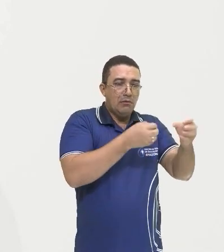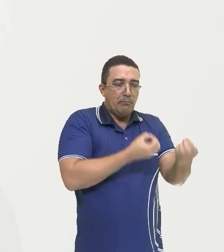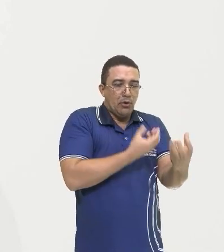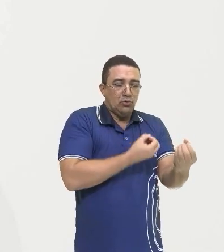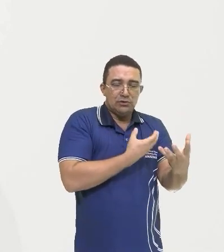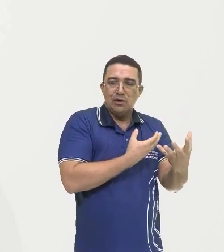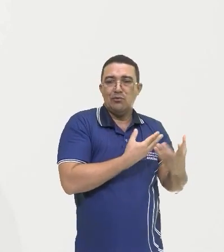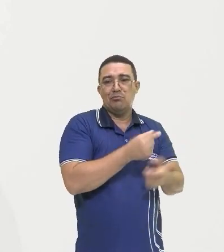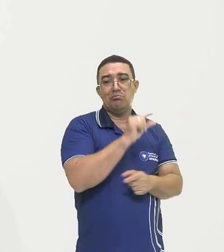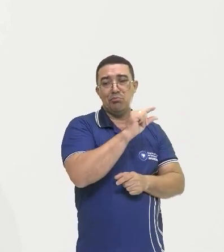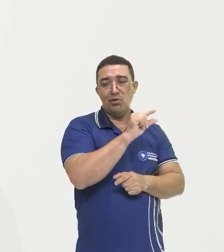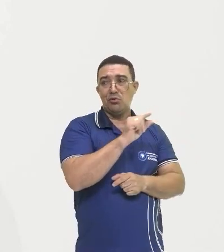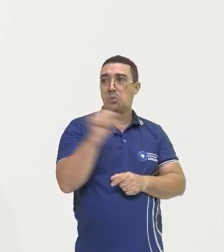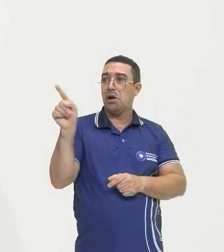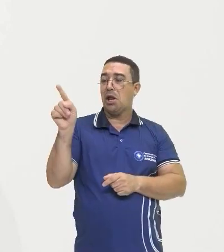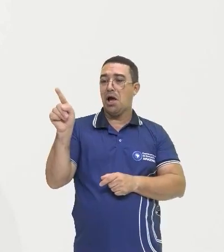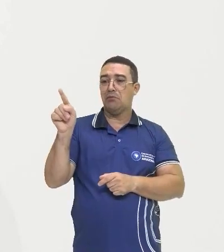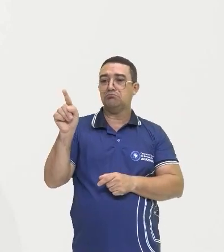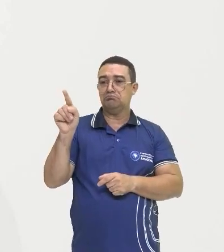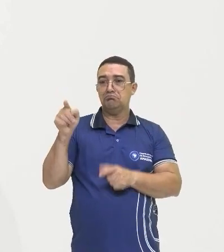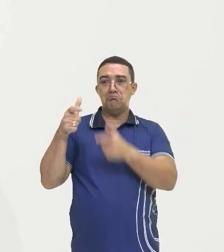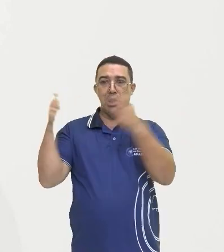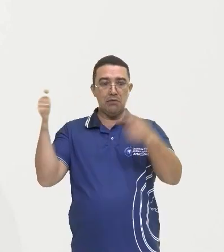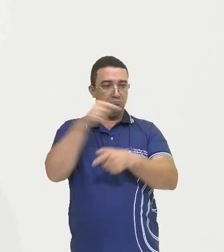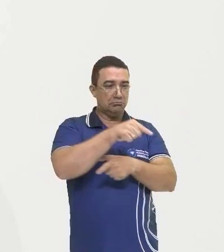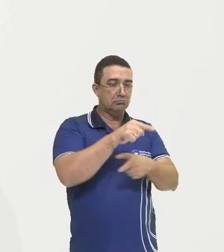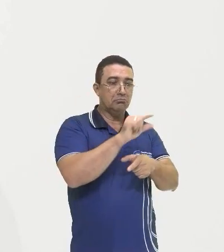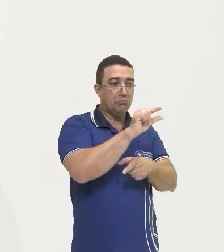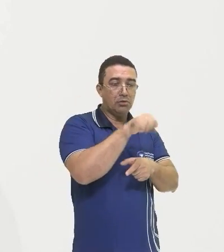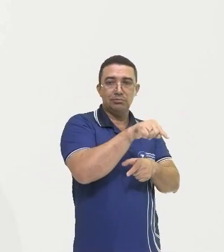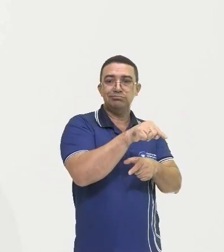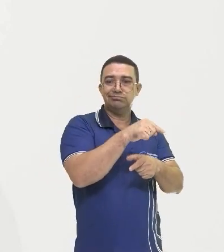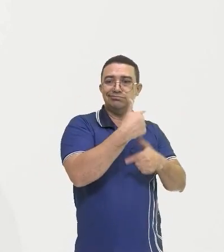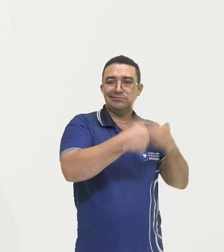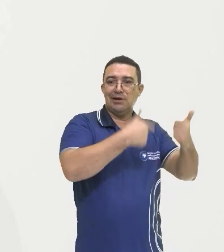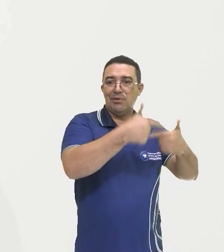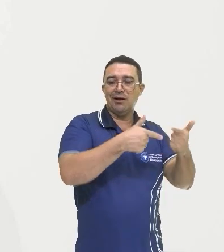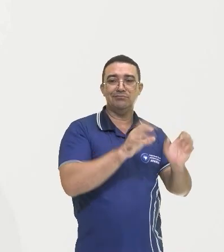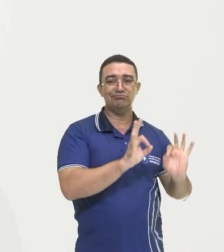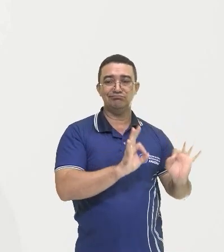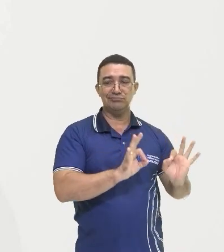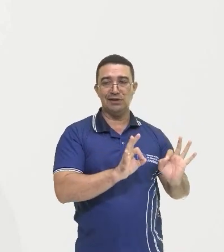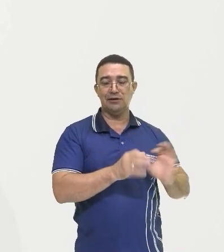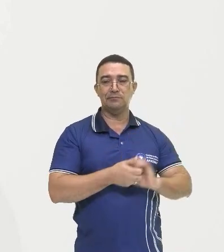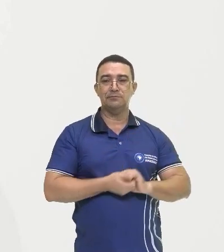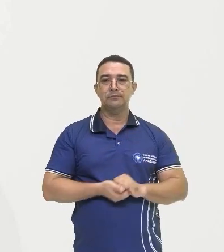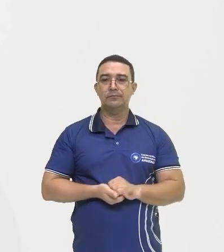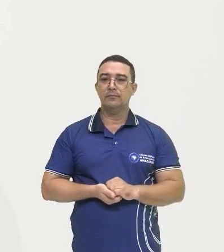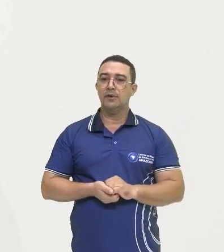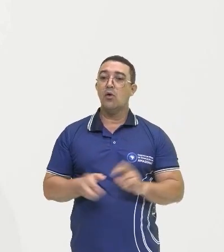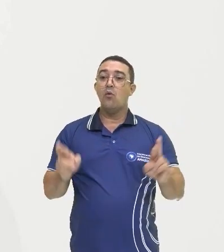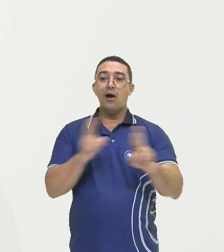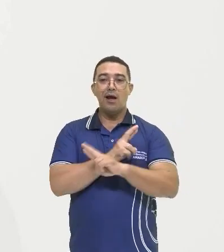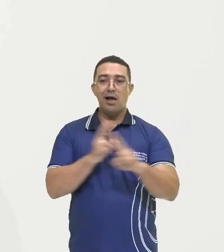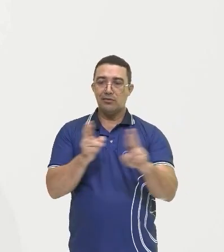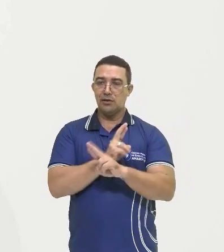isso, as relações para definir as normas de um bloco econômico, elas são